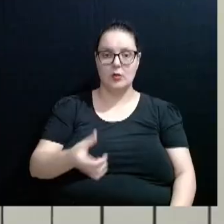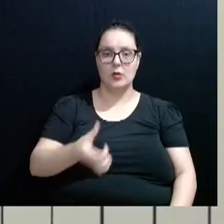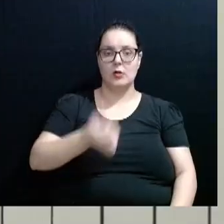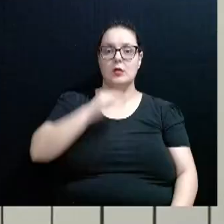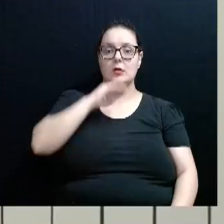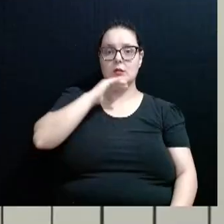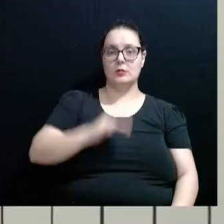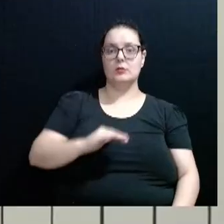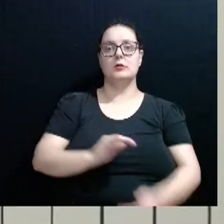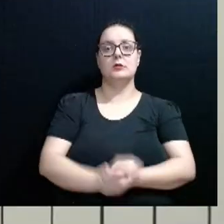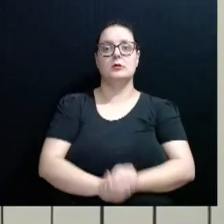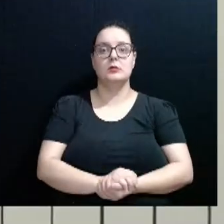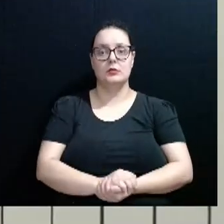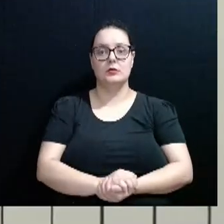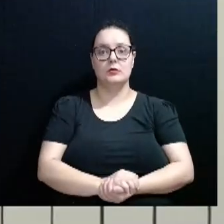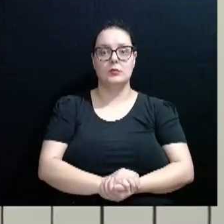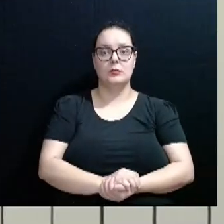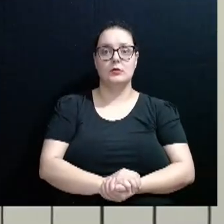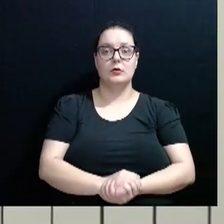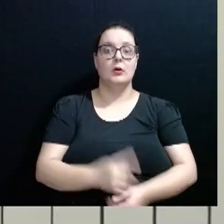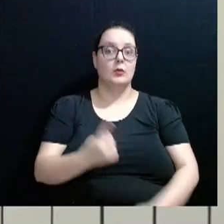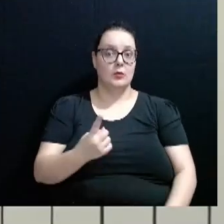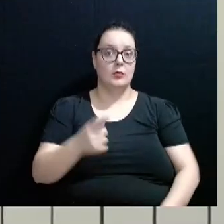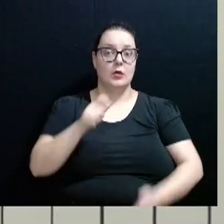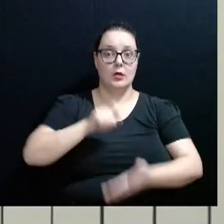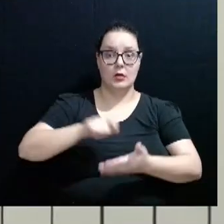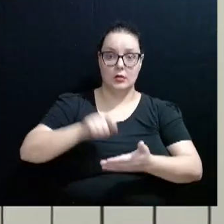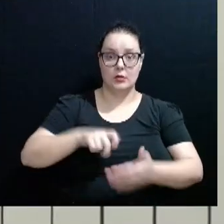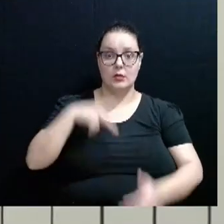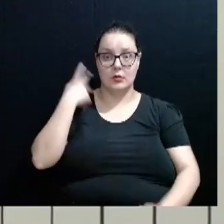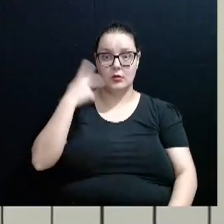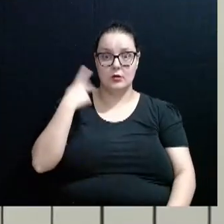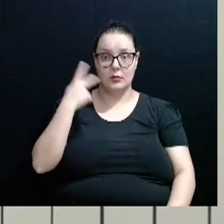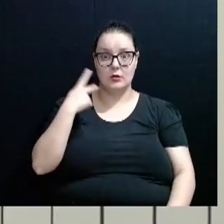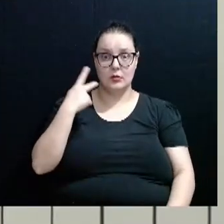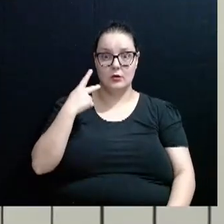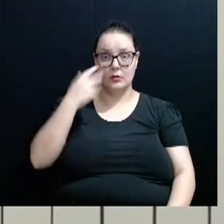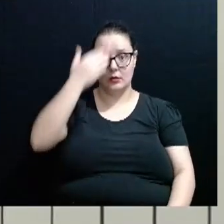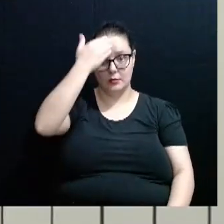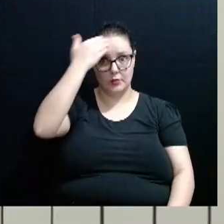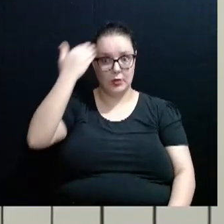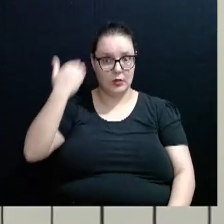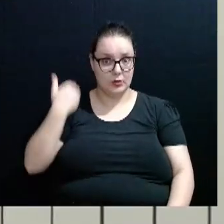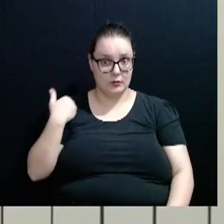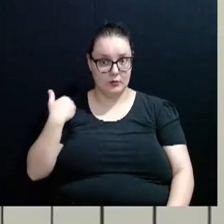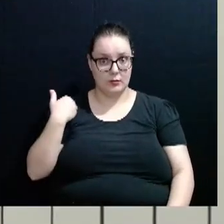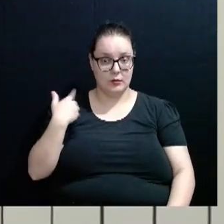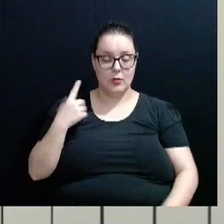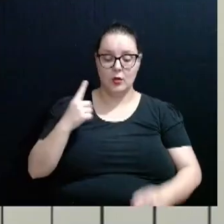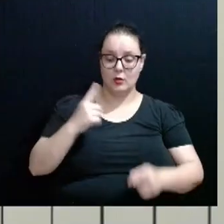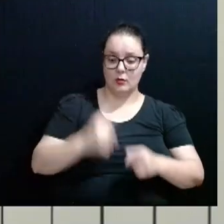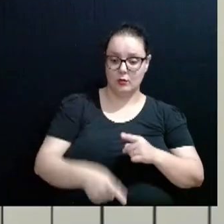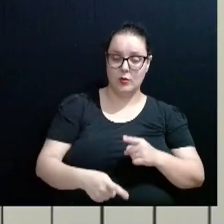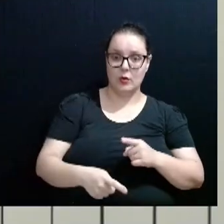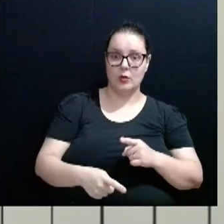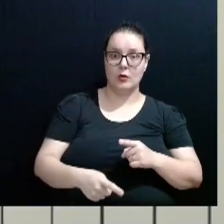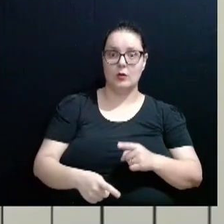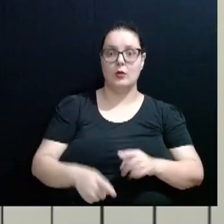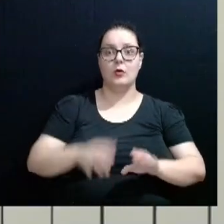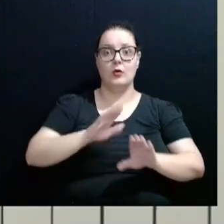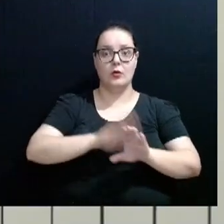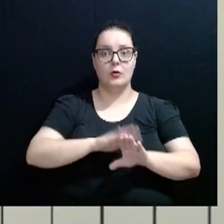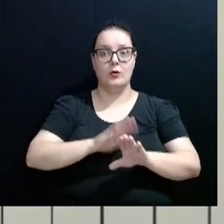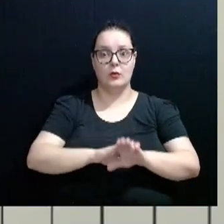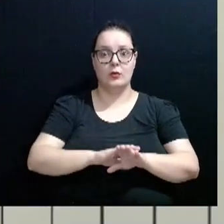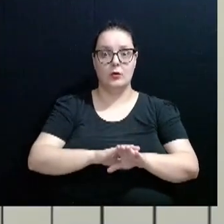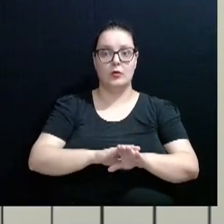tarde. Um é de autoria da vereadora Débora Palermo, que proíbe o funcionamento de motores de